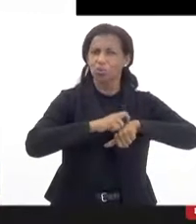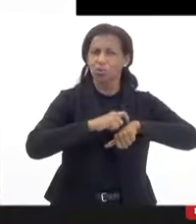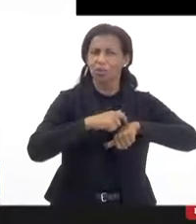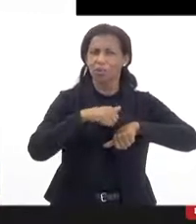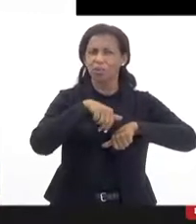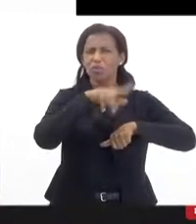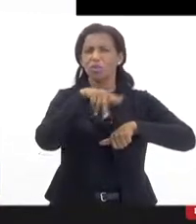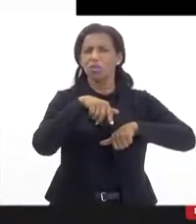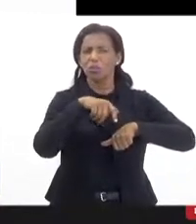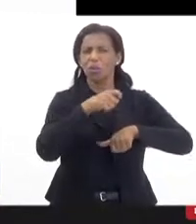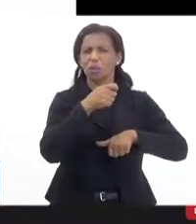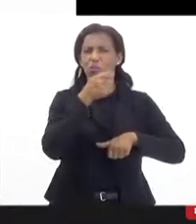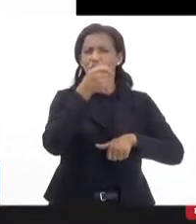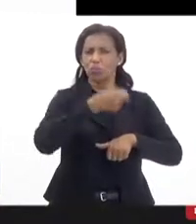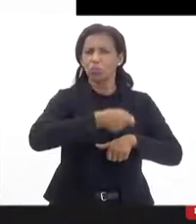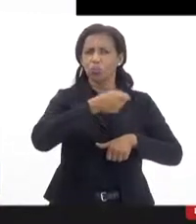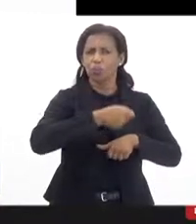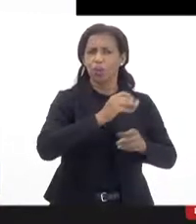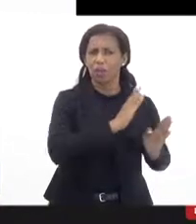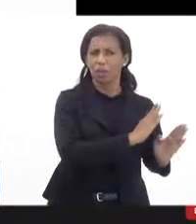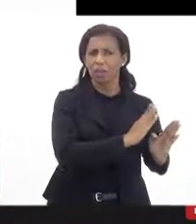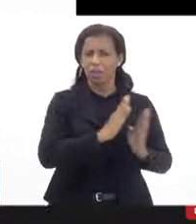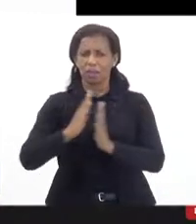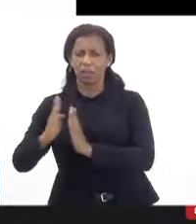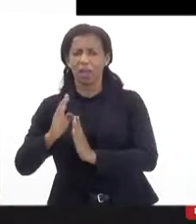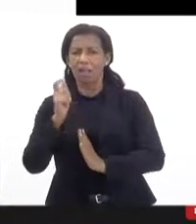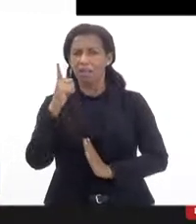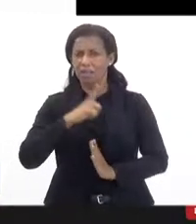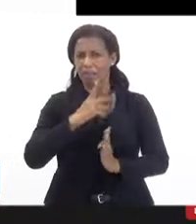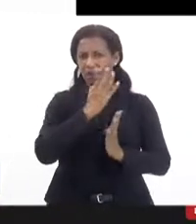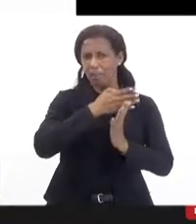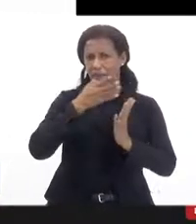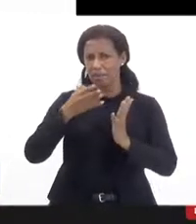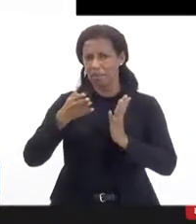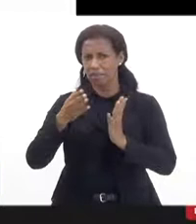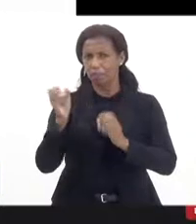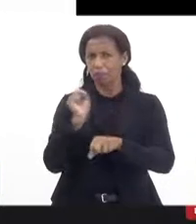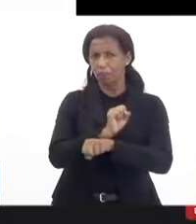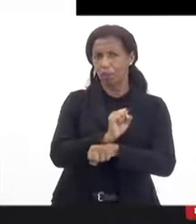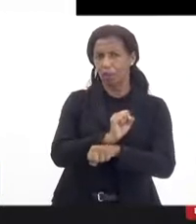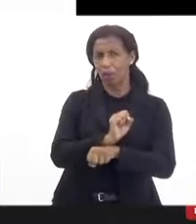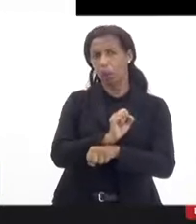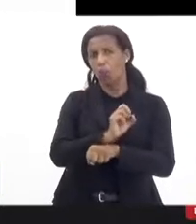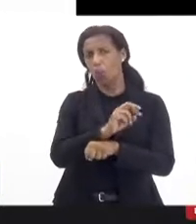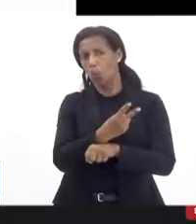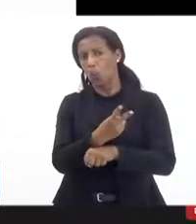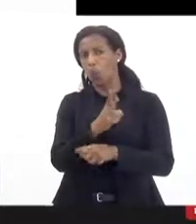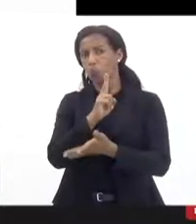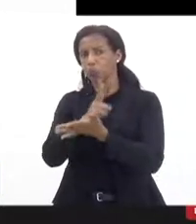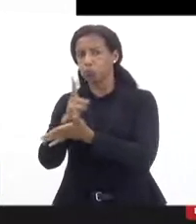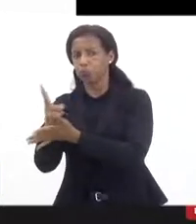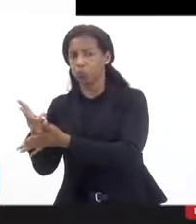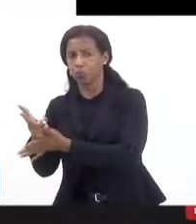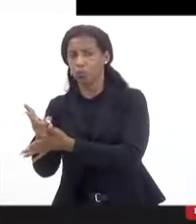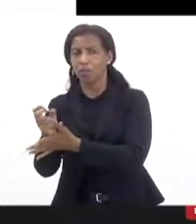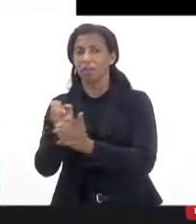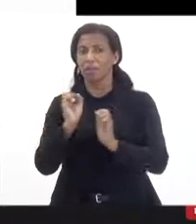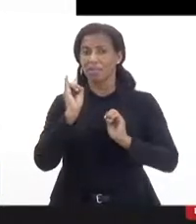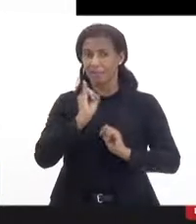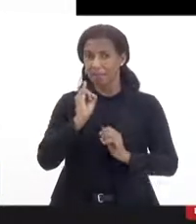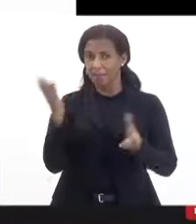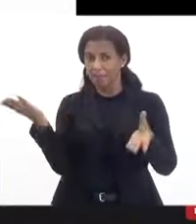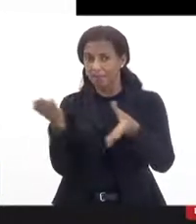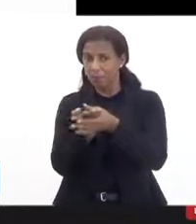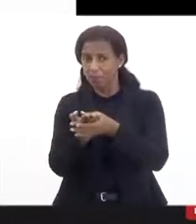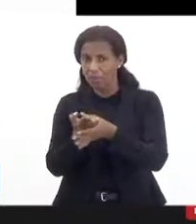desde o ajuizamento, né, se esse crédito teve um parcelamento interrompido, ver se há natureza do crédito e se há